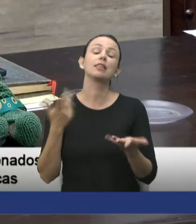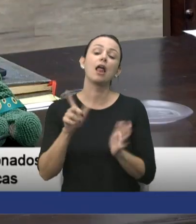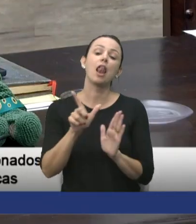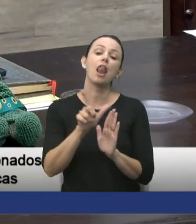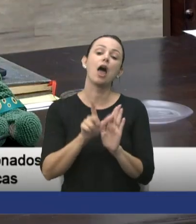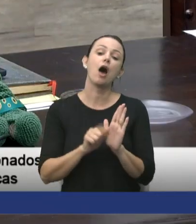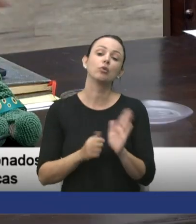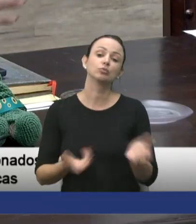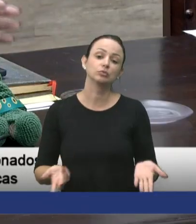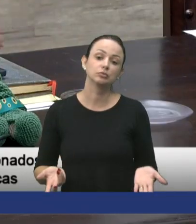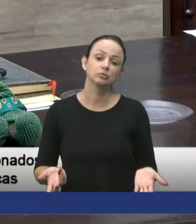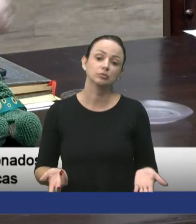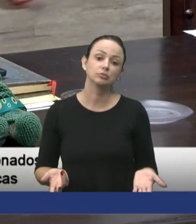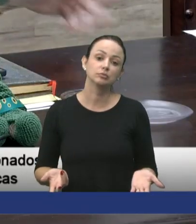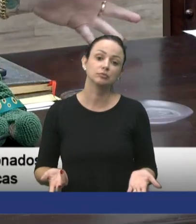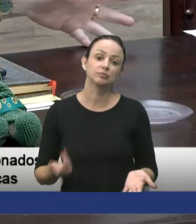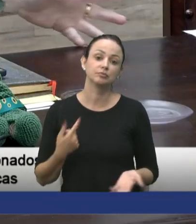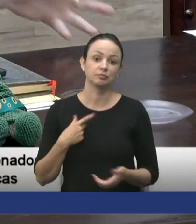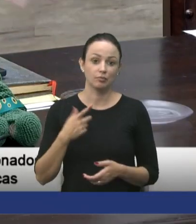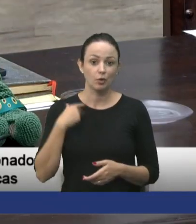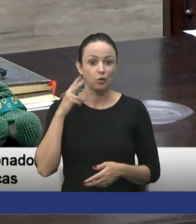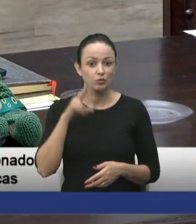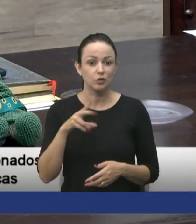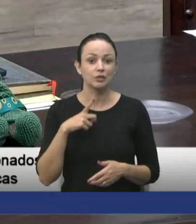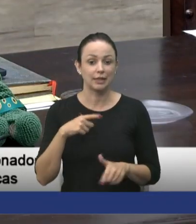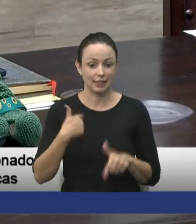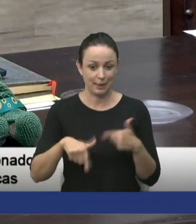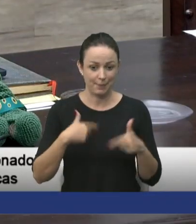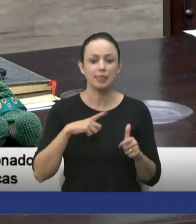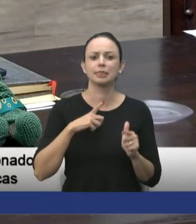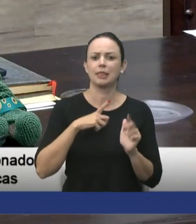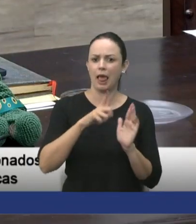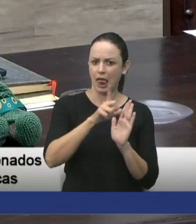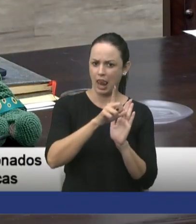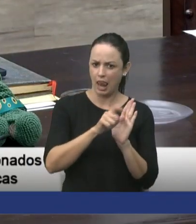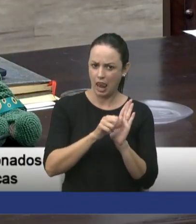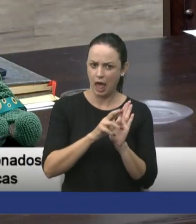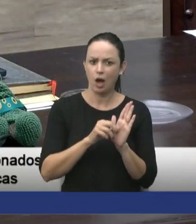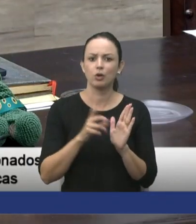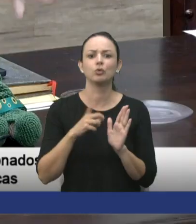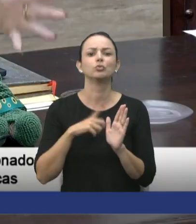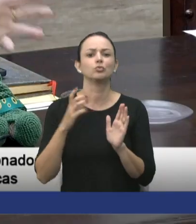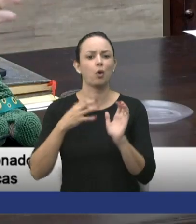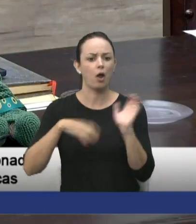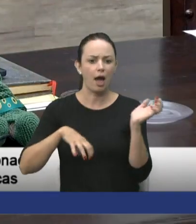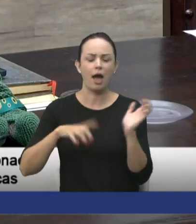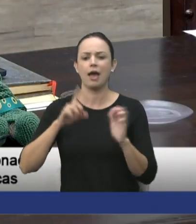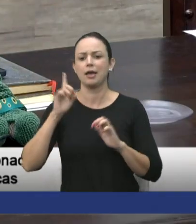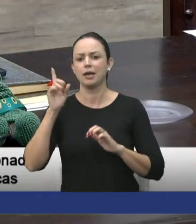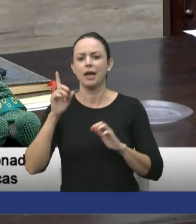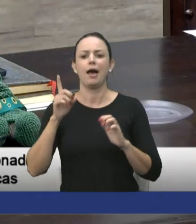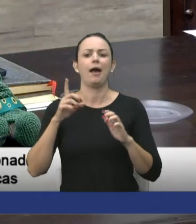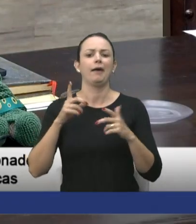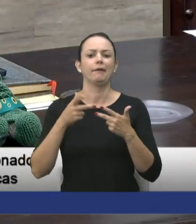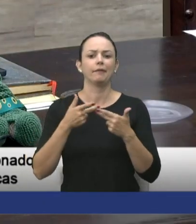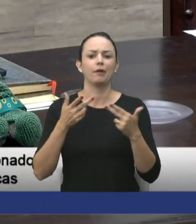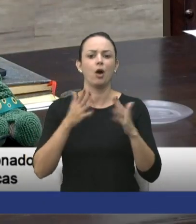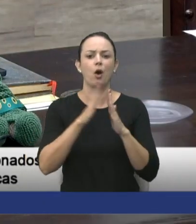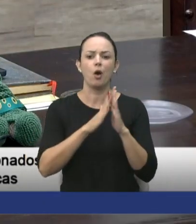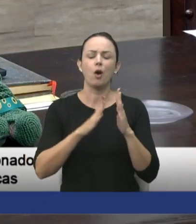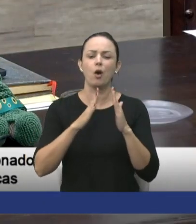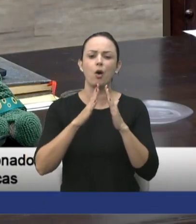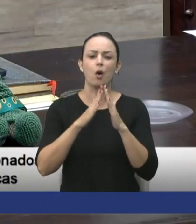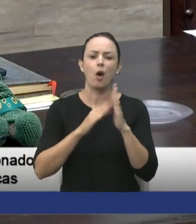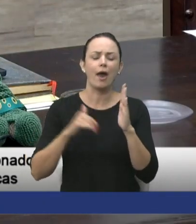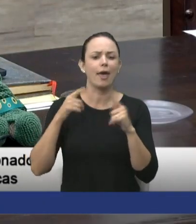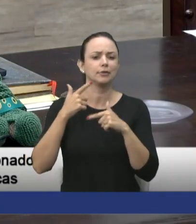como advogado, a hora que eu vejo, estamos trabalhando com laudo, o Senado, o Congresso está trabalhando com laudo permanente, eu estou dando pulo de 3 metros de